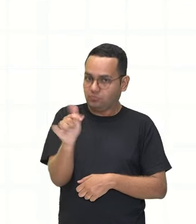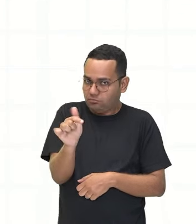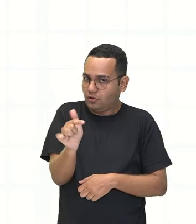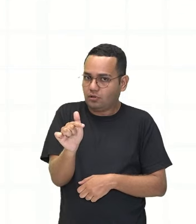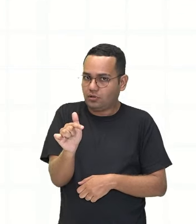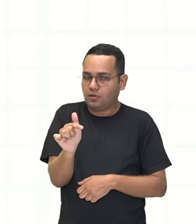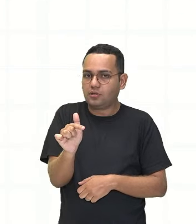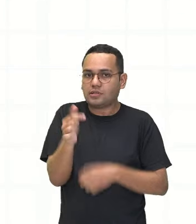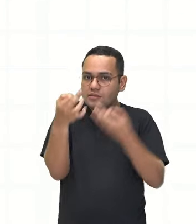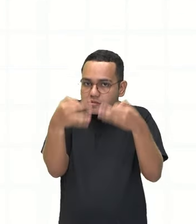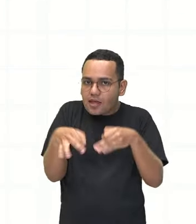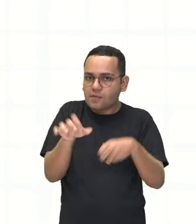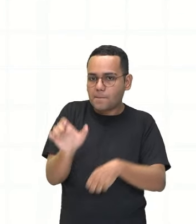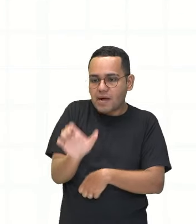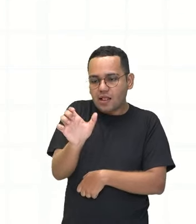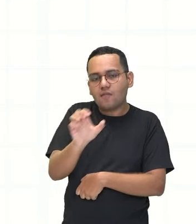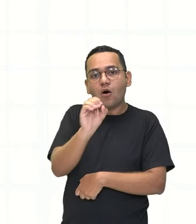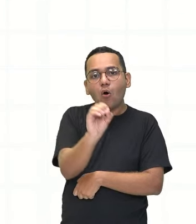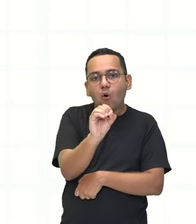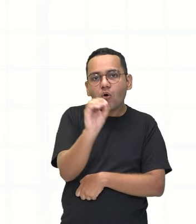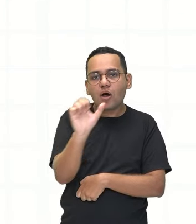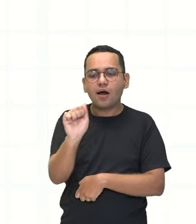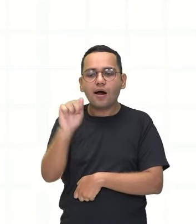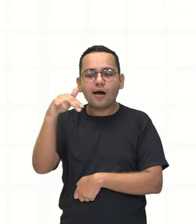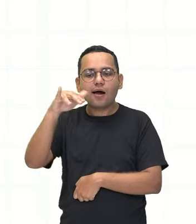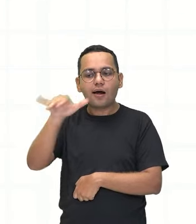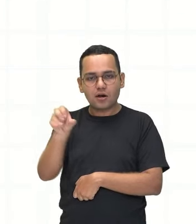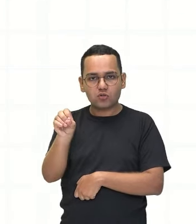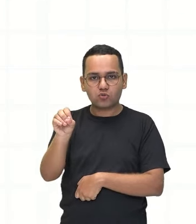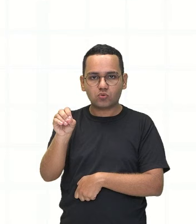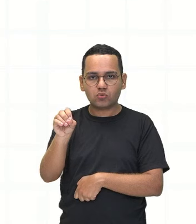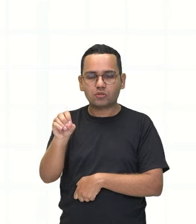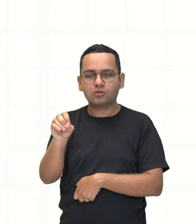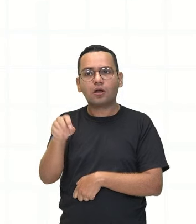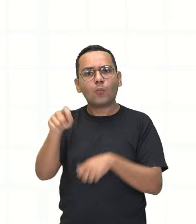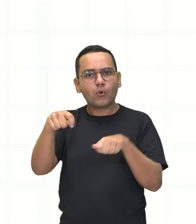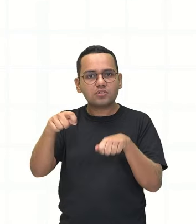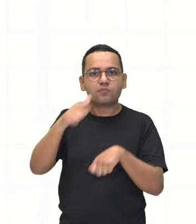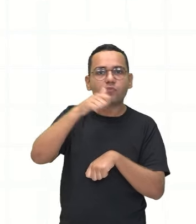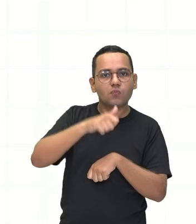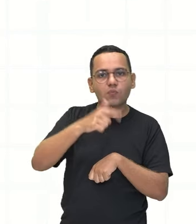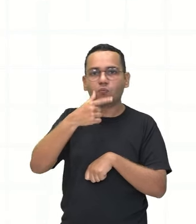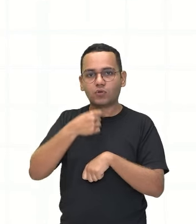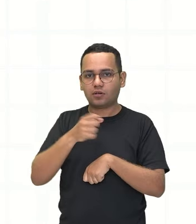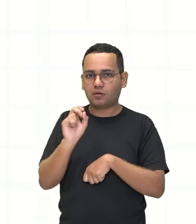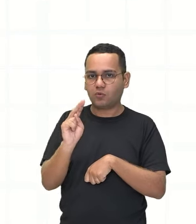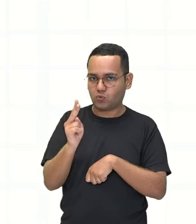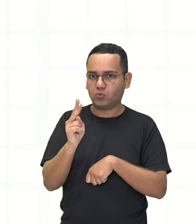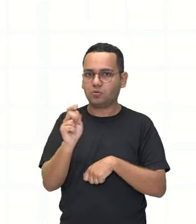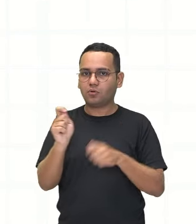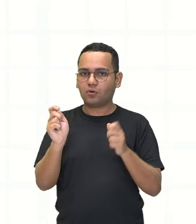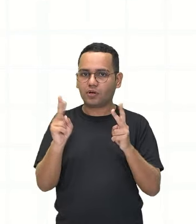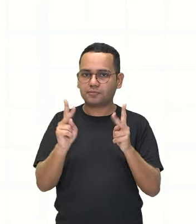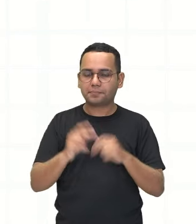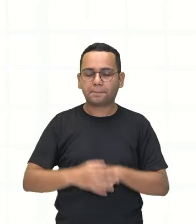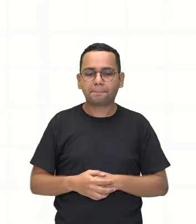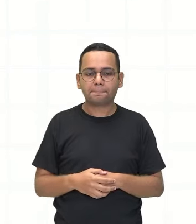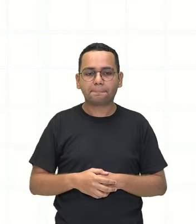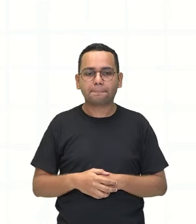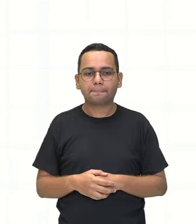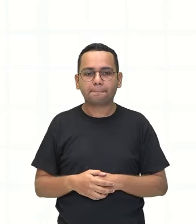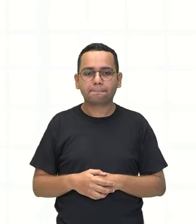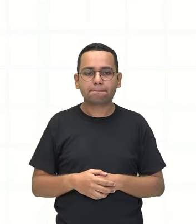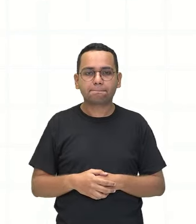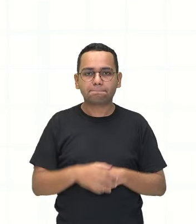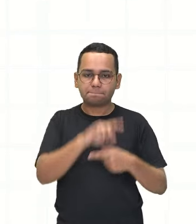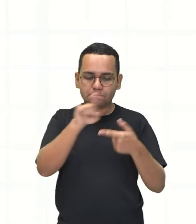o anjo, tanto para o sexo feminino quanto para o masculino. O bebê, a